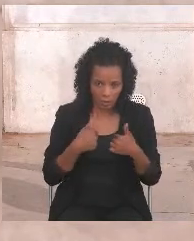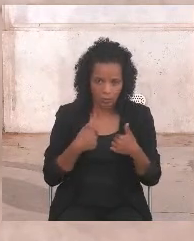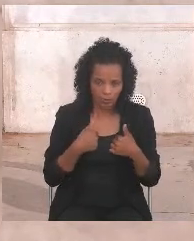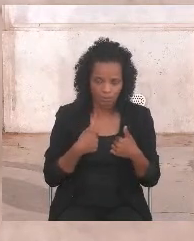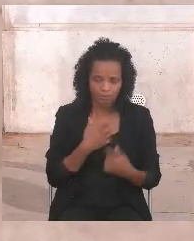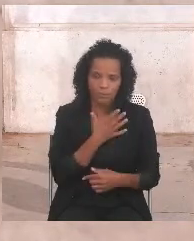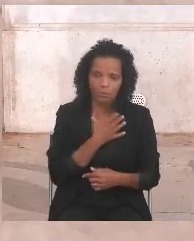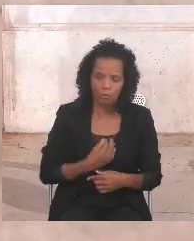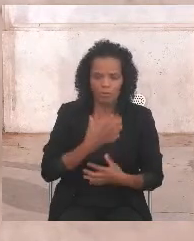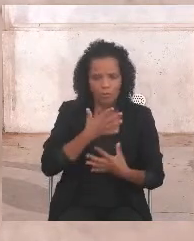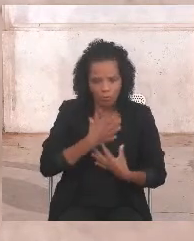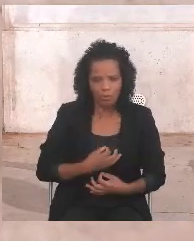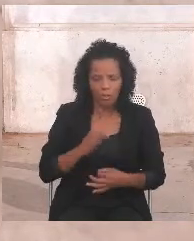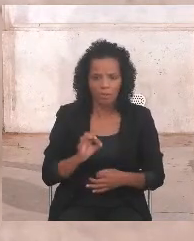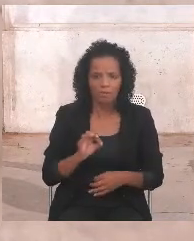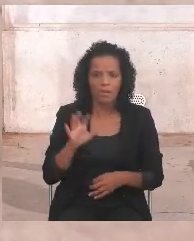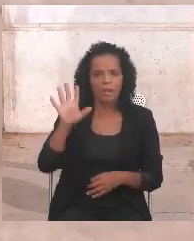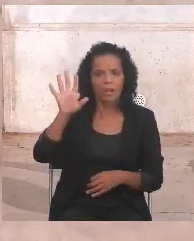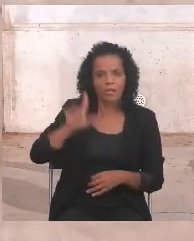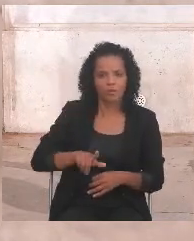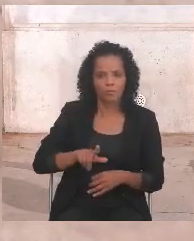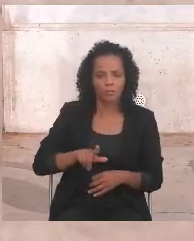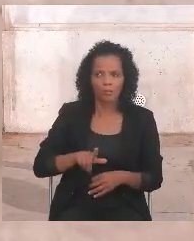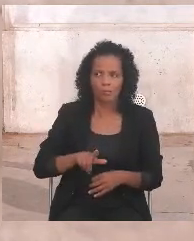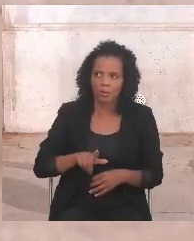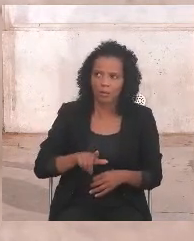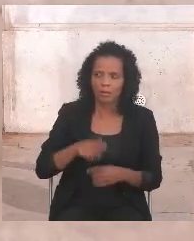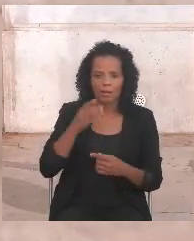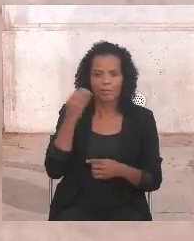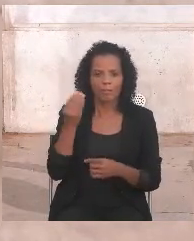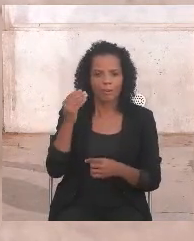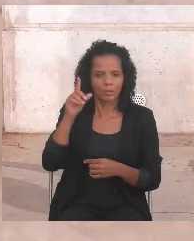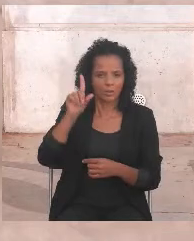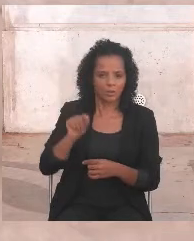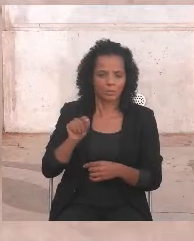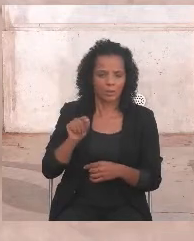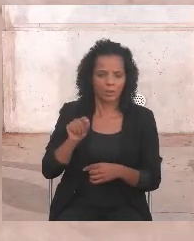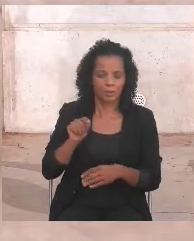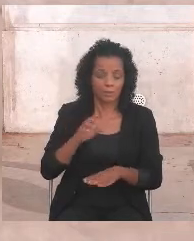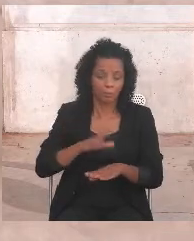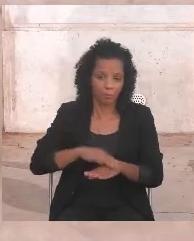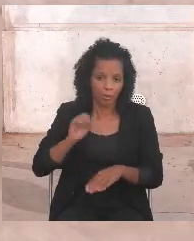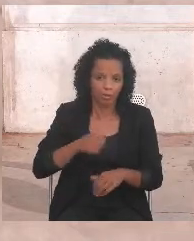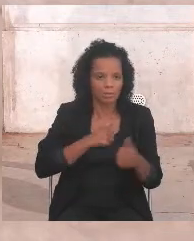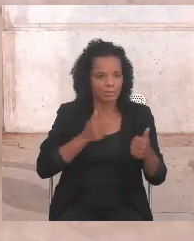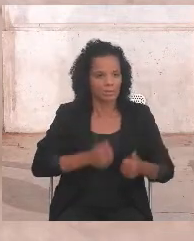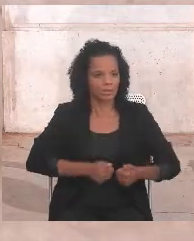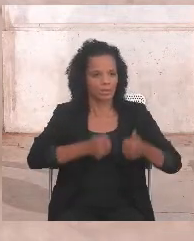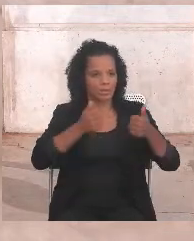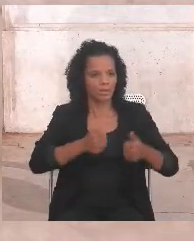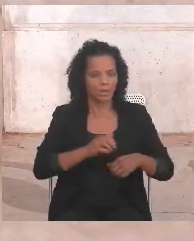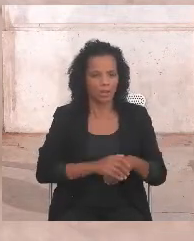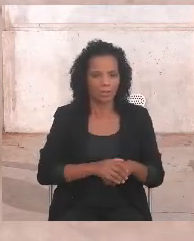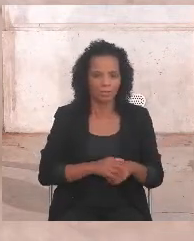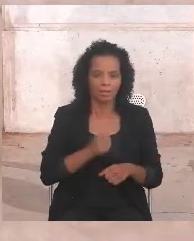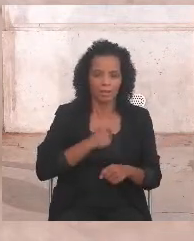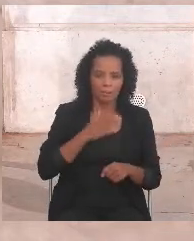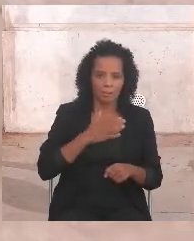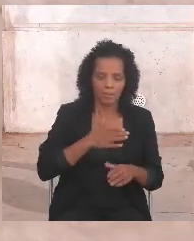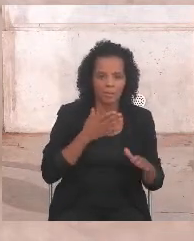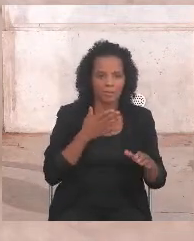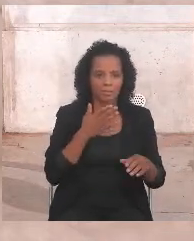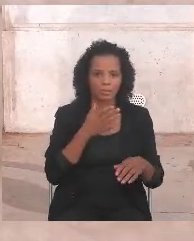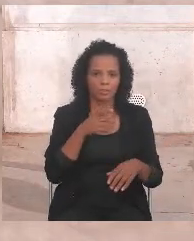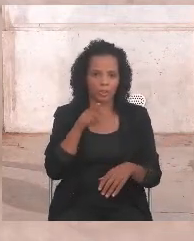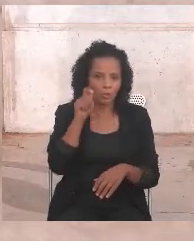gostava. Gostava de Lisboa que ela fosse conhecida também, não só pela cidade das empresas e